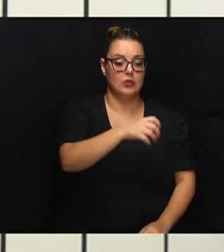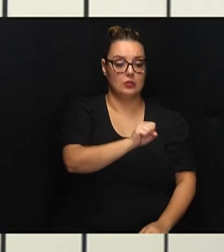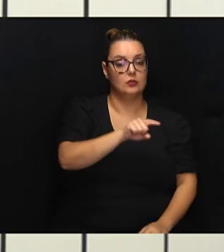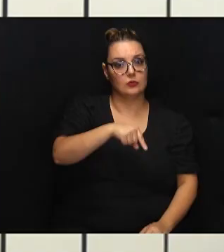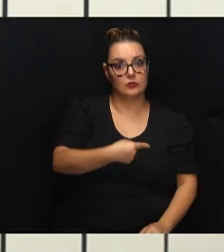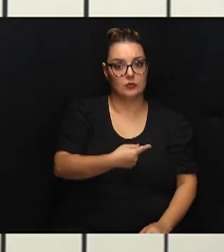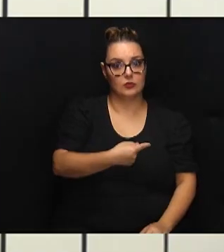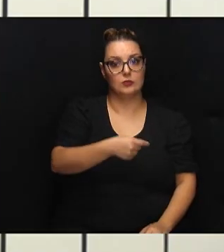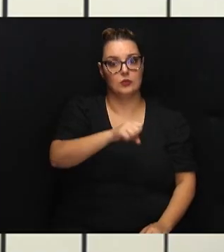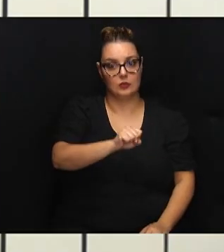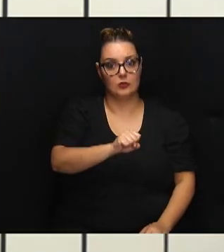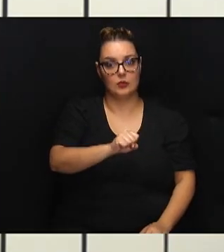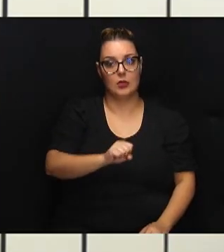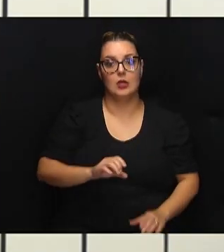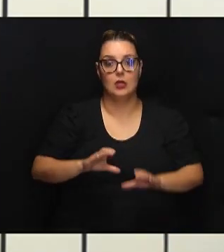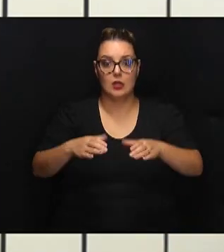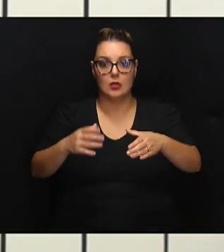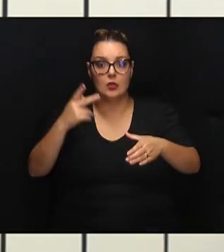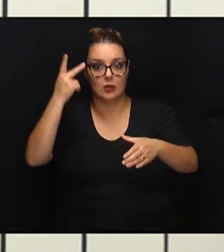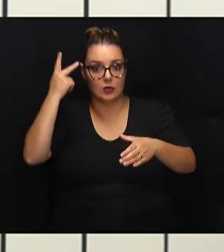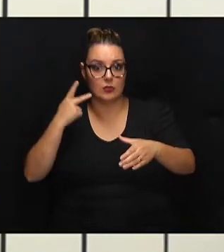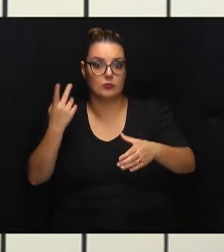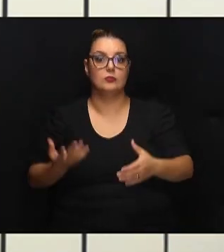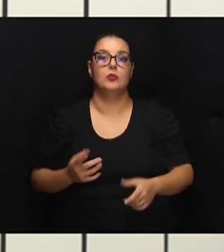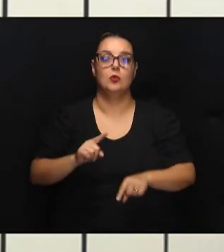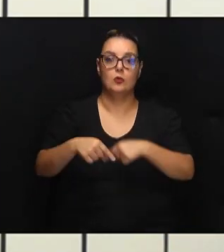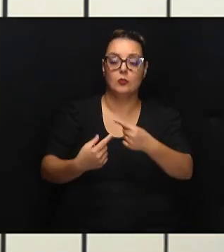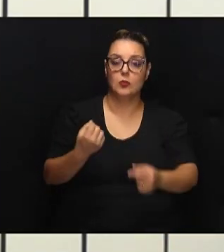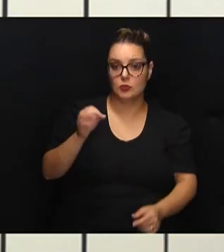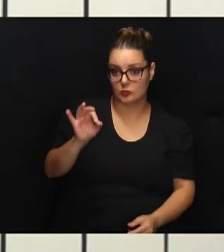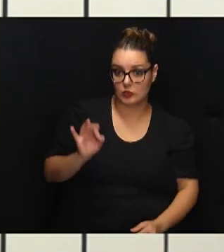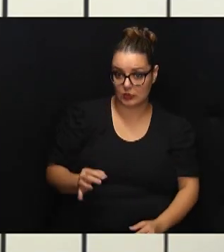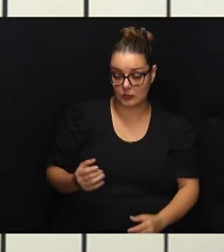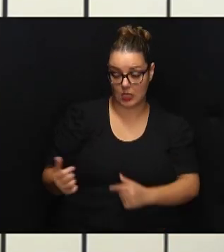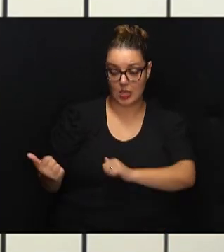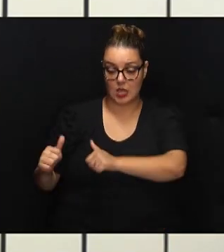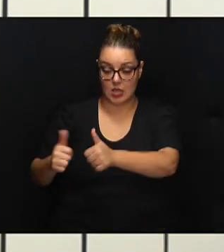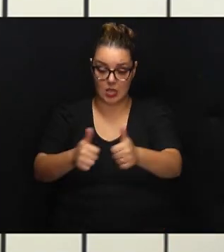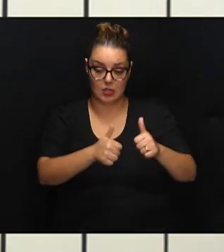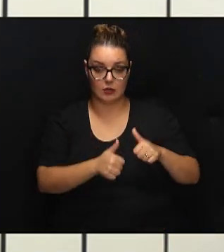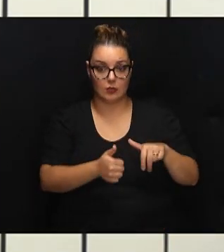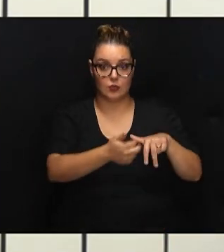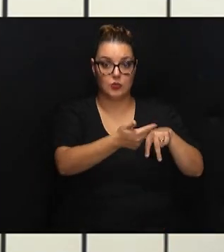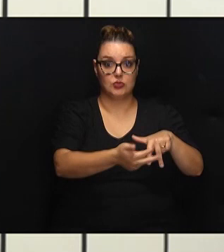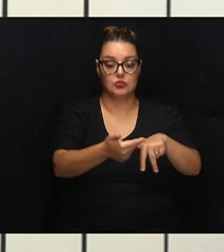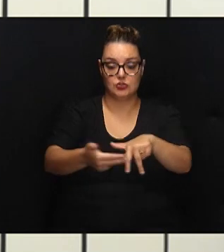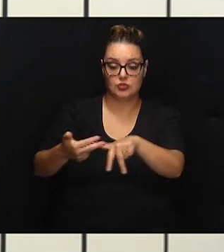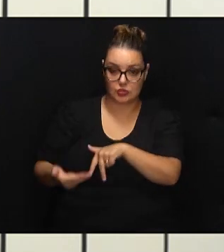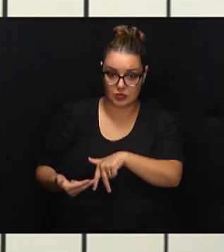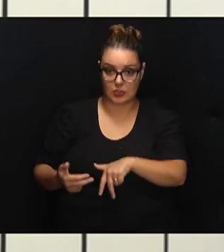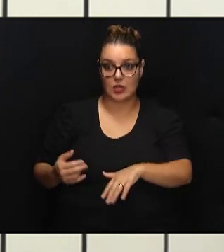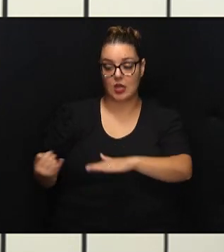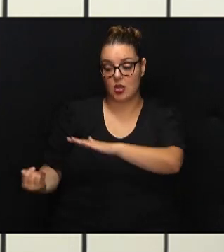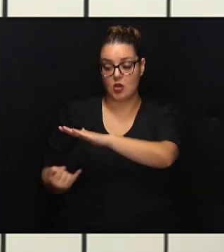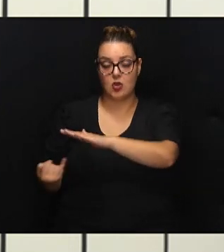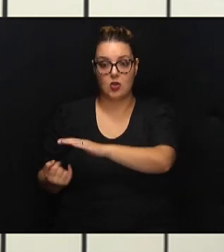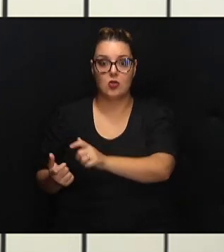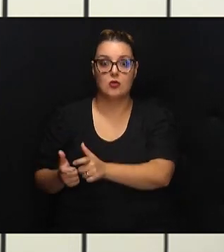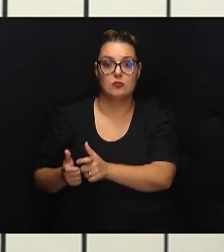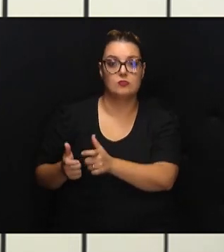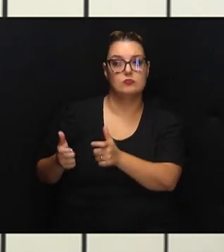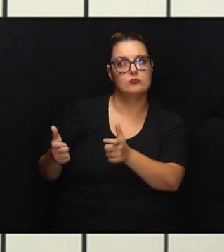com 43,2%. Além disso, a análise por gênero revelou que a informalidade é